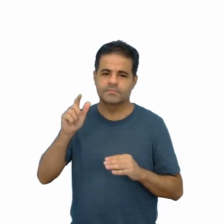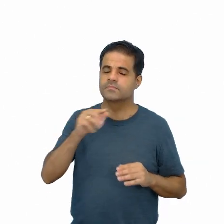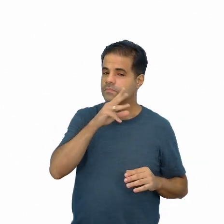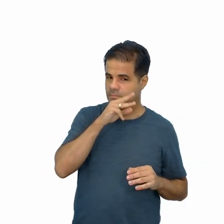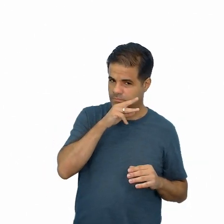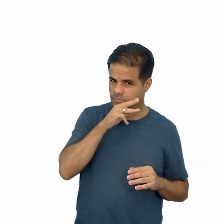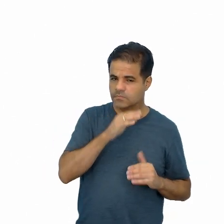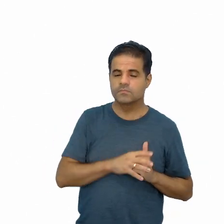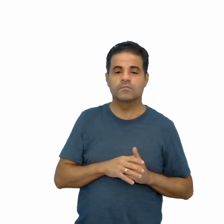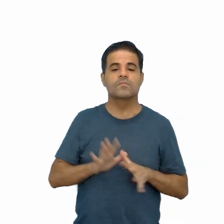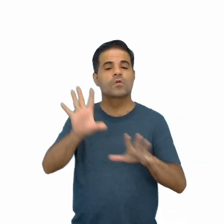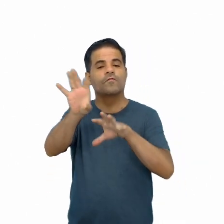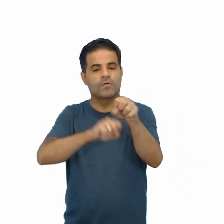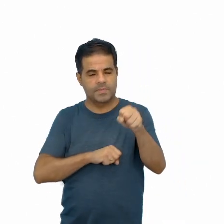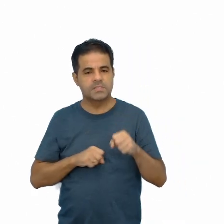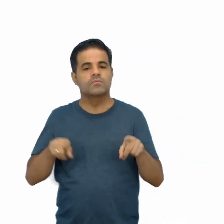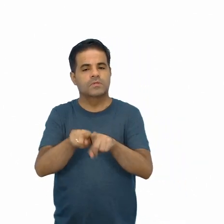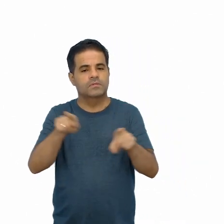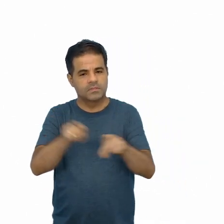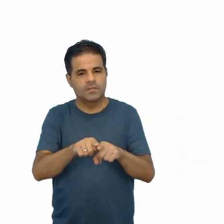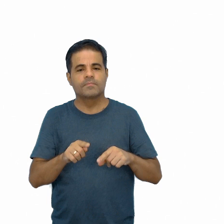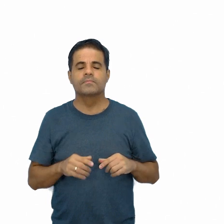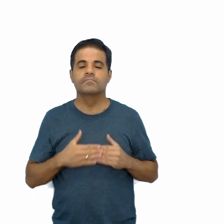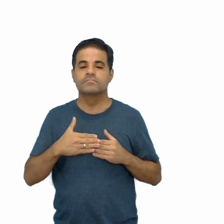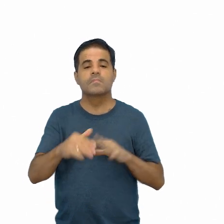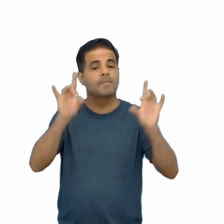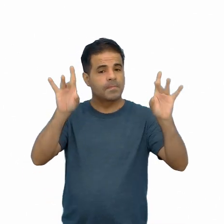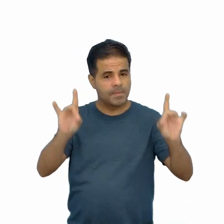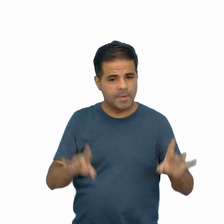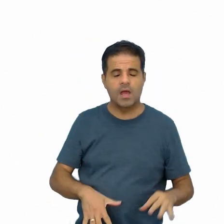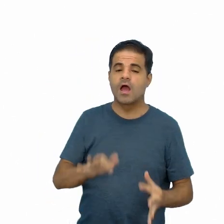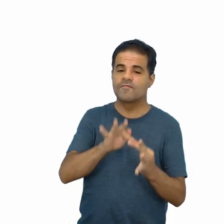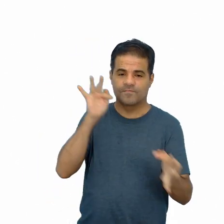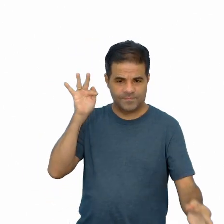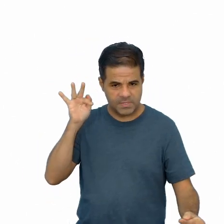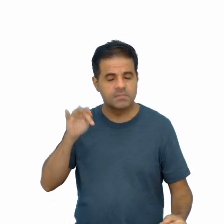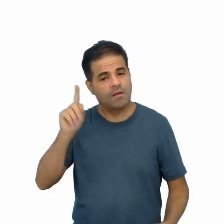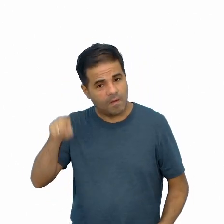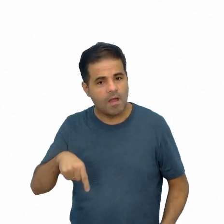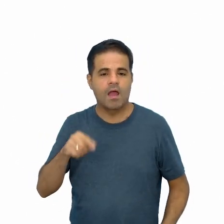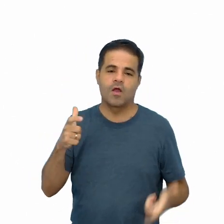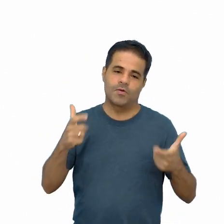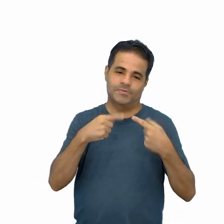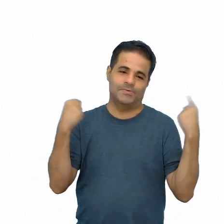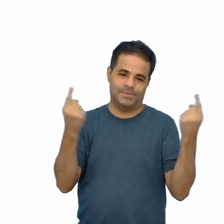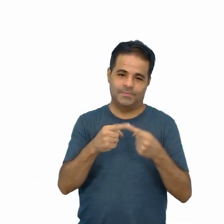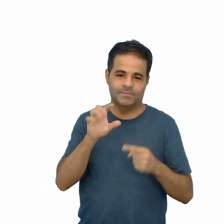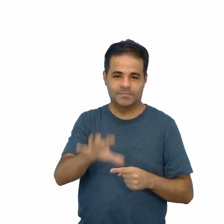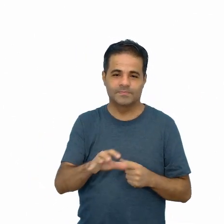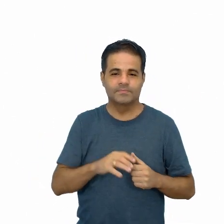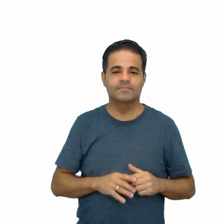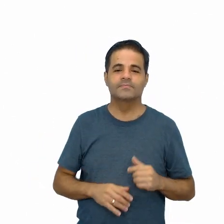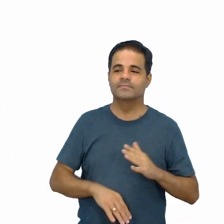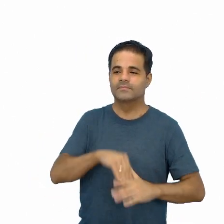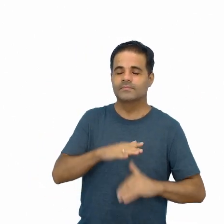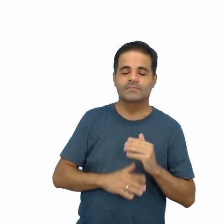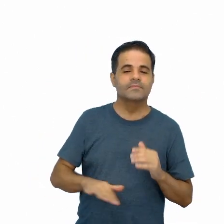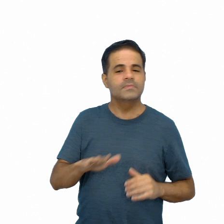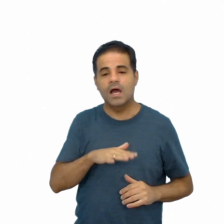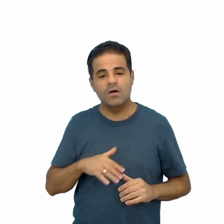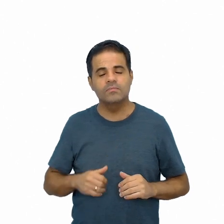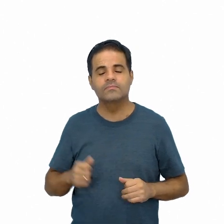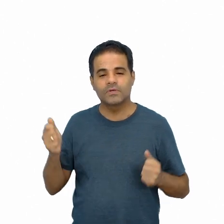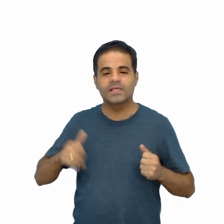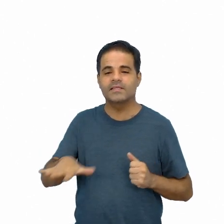março, formação específica de física, e é onde nós estamos. A partir